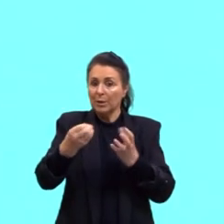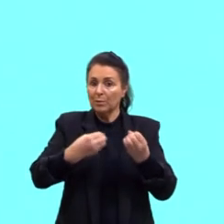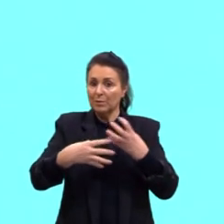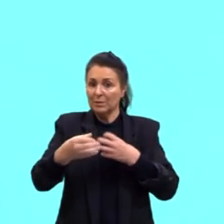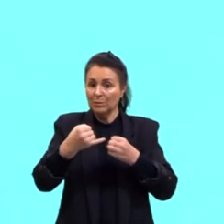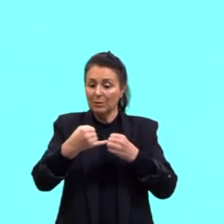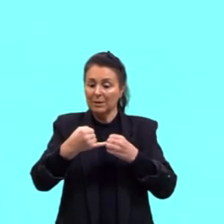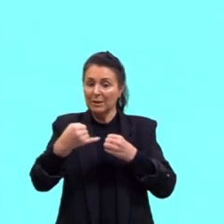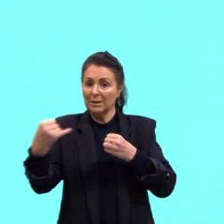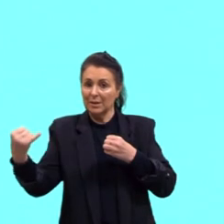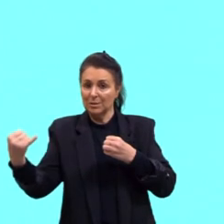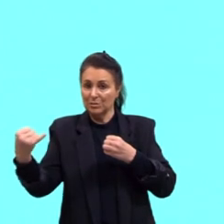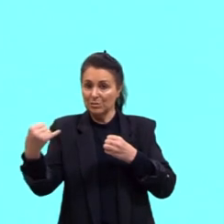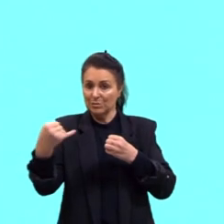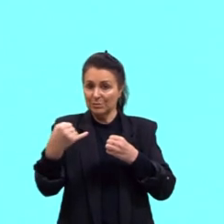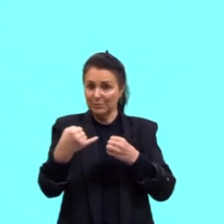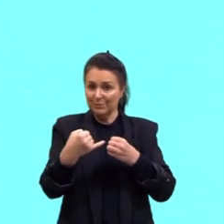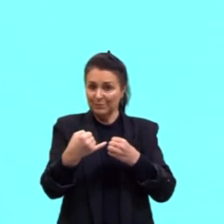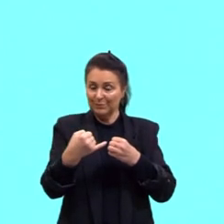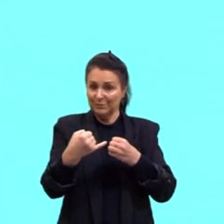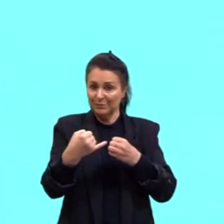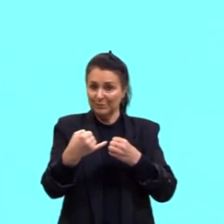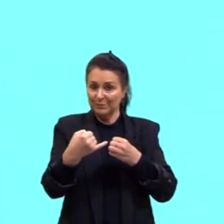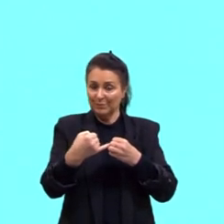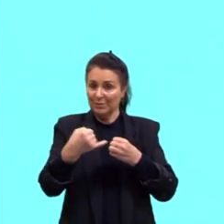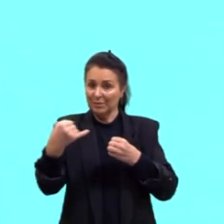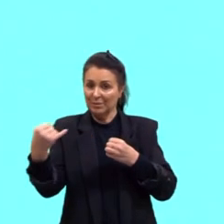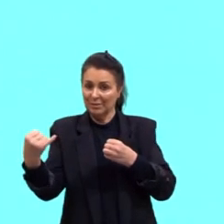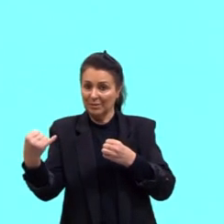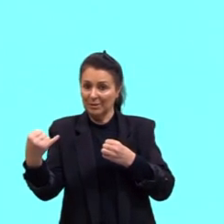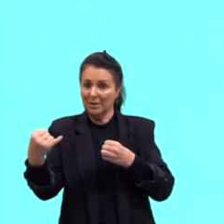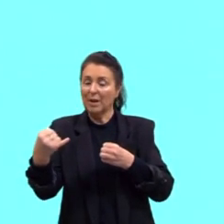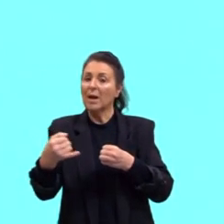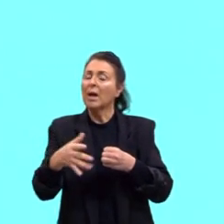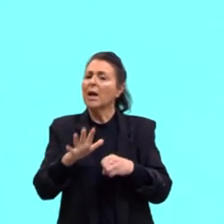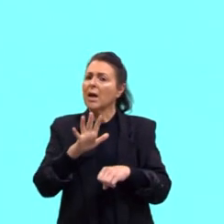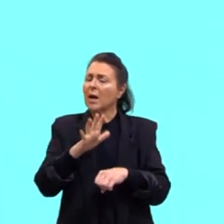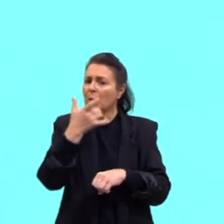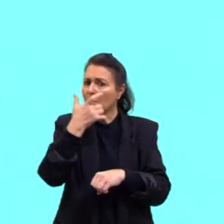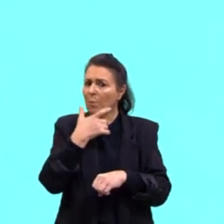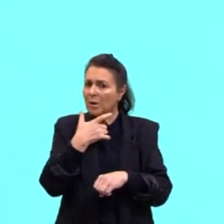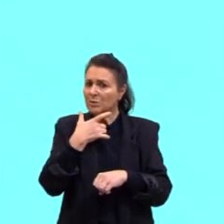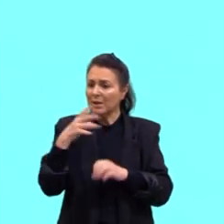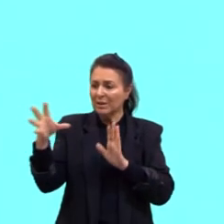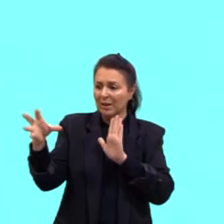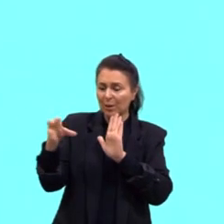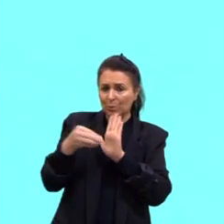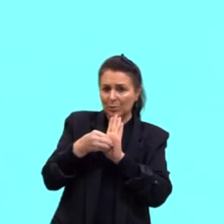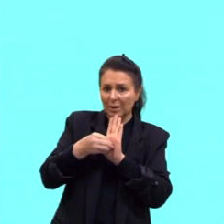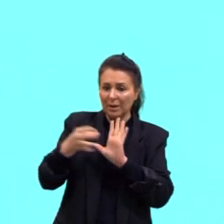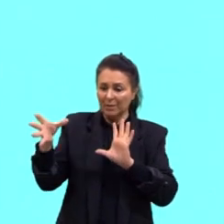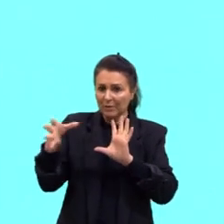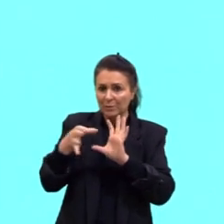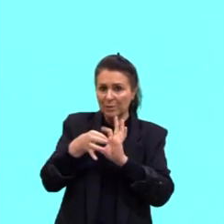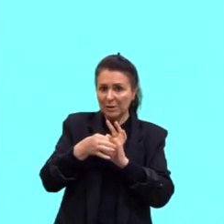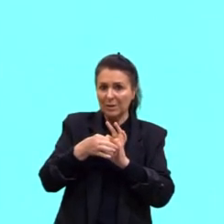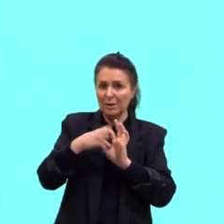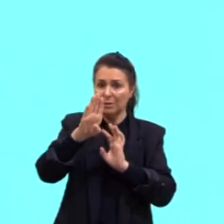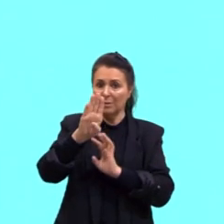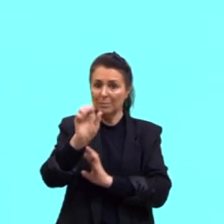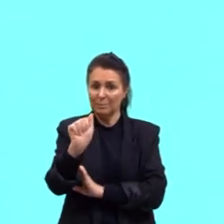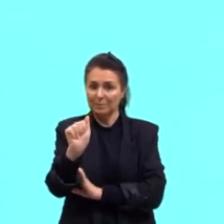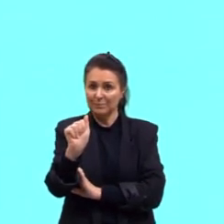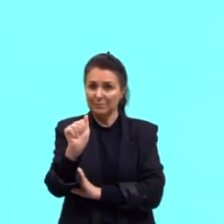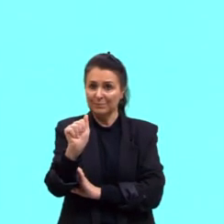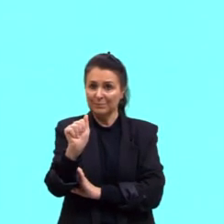chillon São aumenta a concentração desse ion tem mais chance deles e grudar no bairro dele se União o barulho formando o